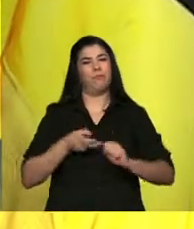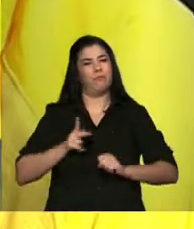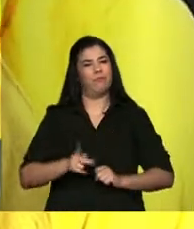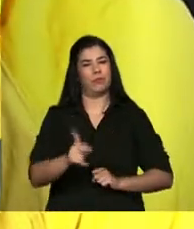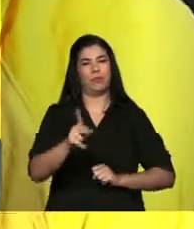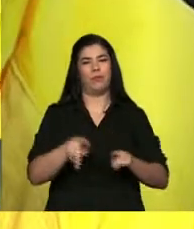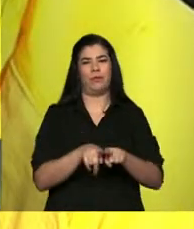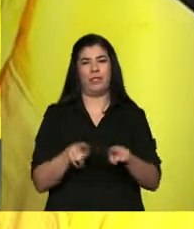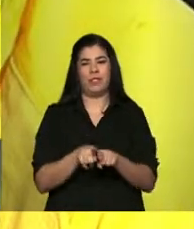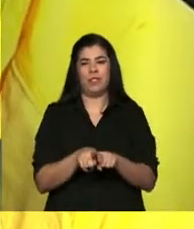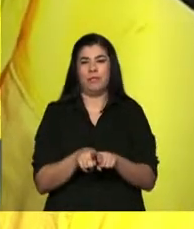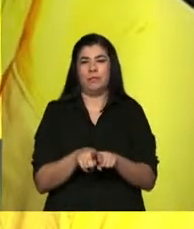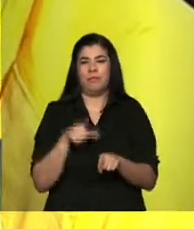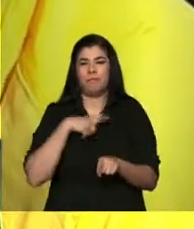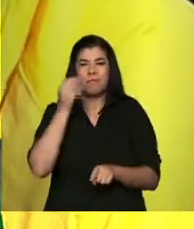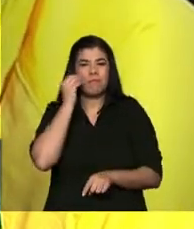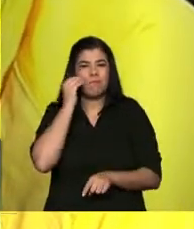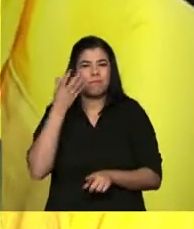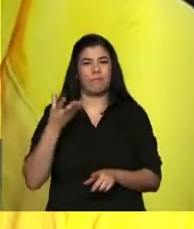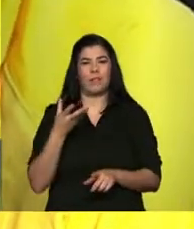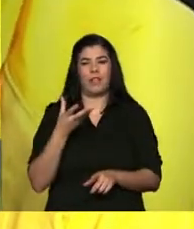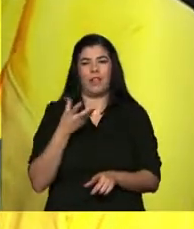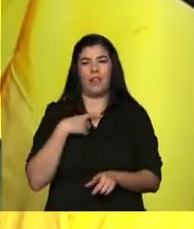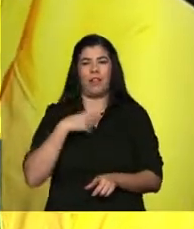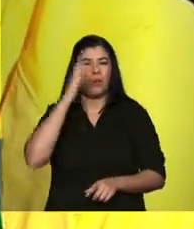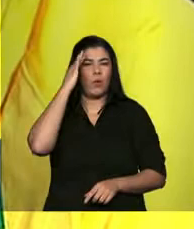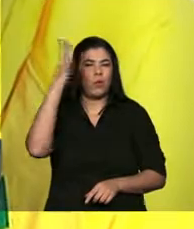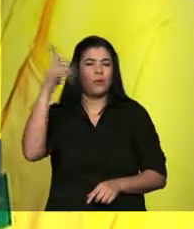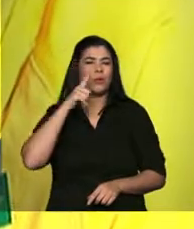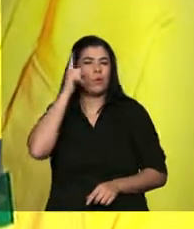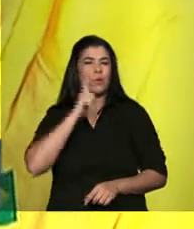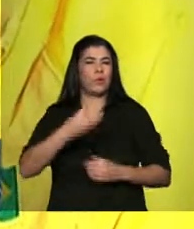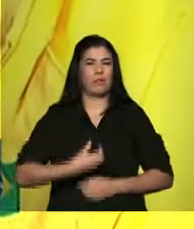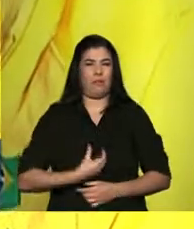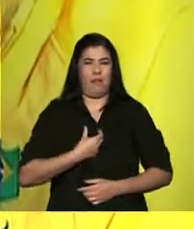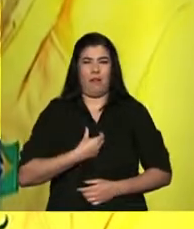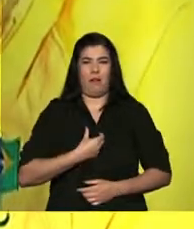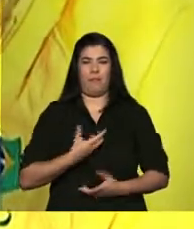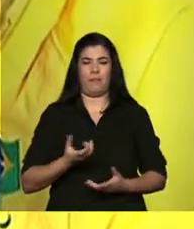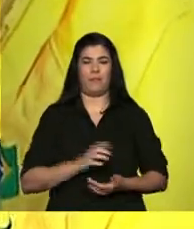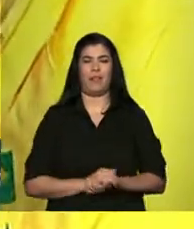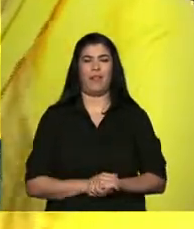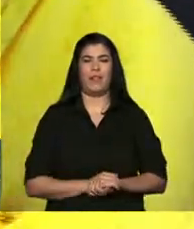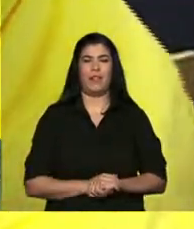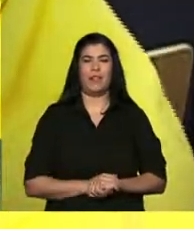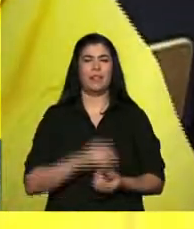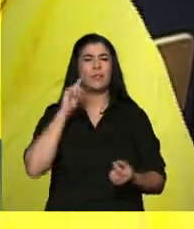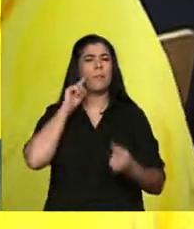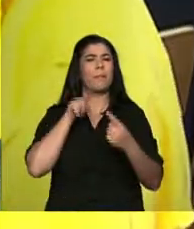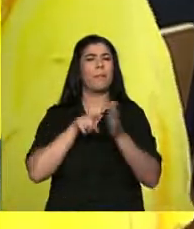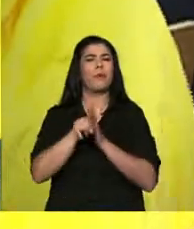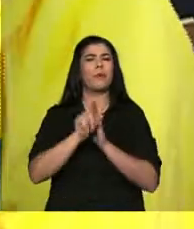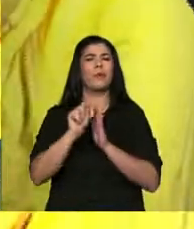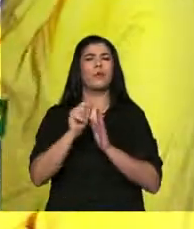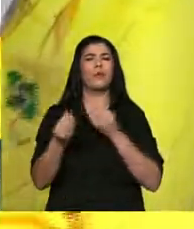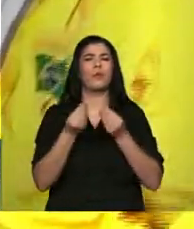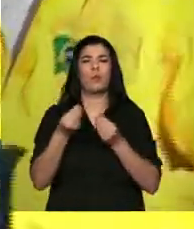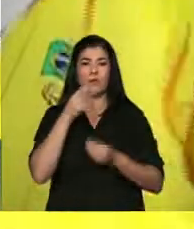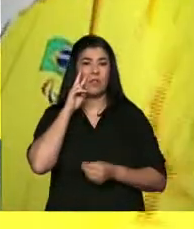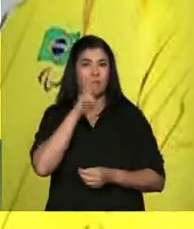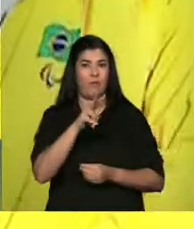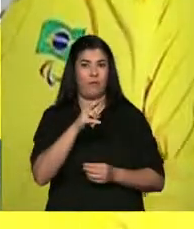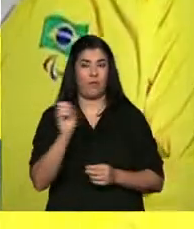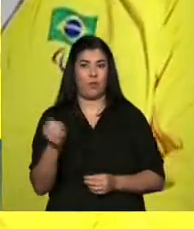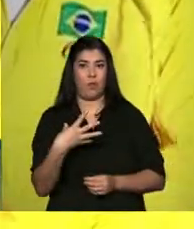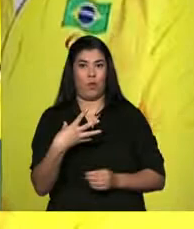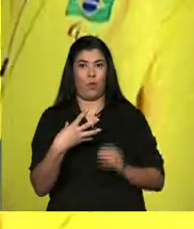vai, né, tentar essa tão sonhada medalha. E a expectativa aqui para conhecer o modelo da nova tocha